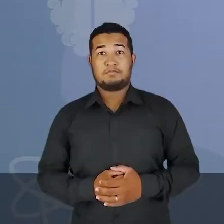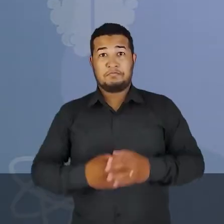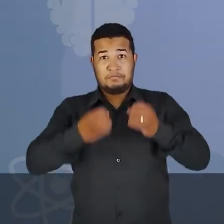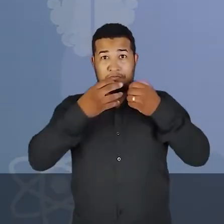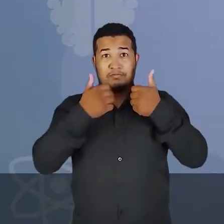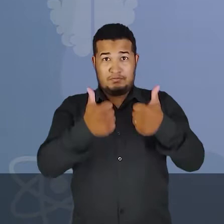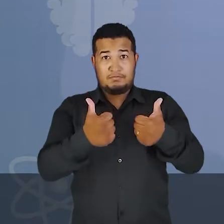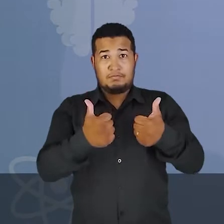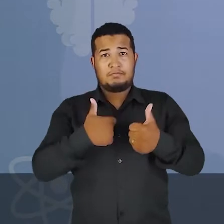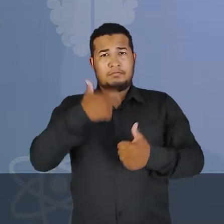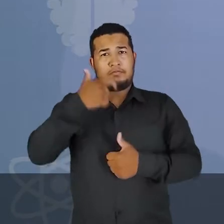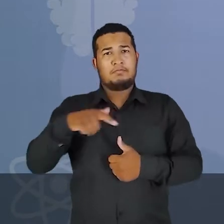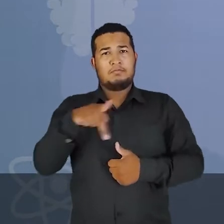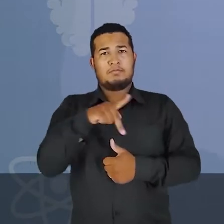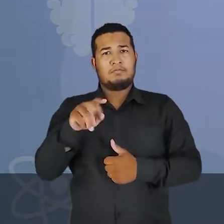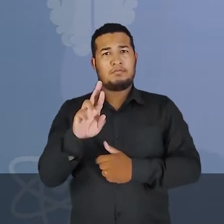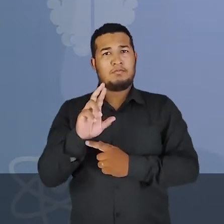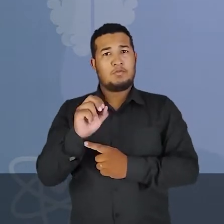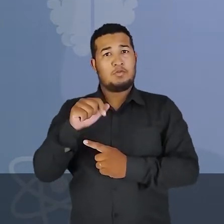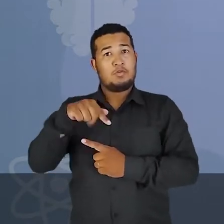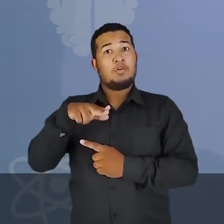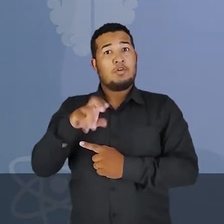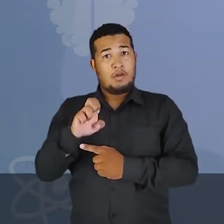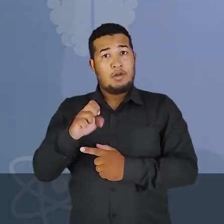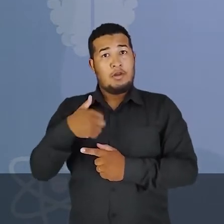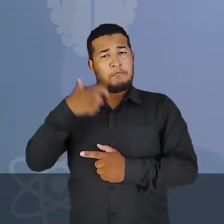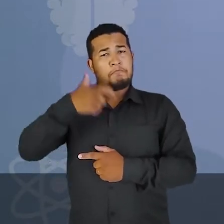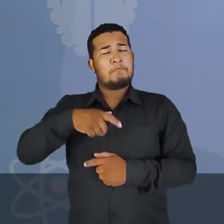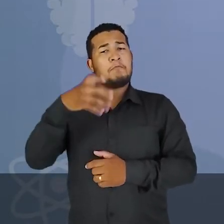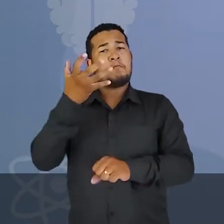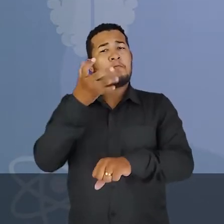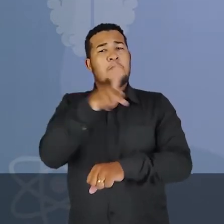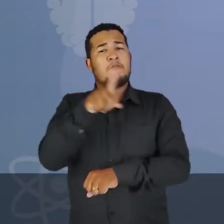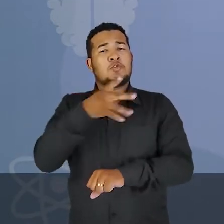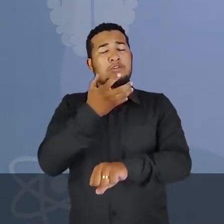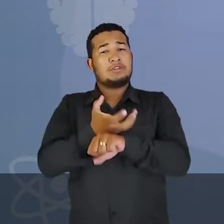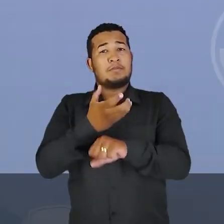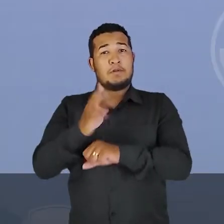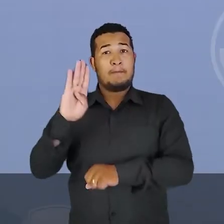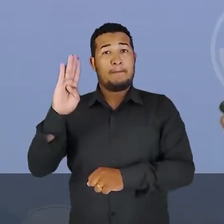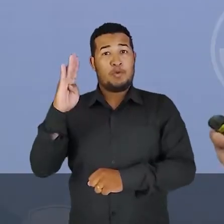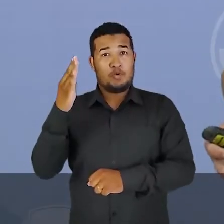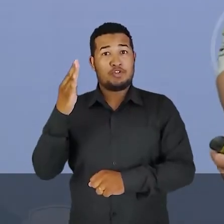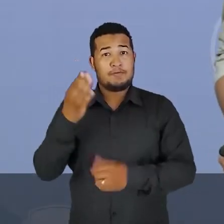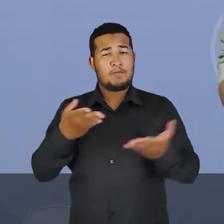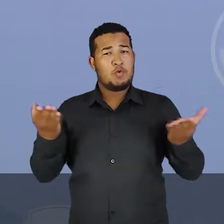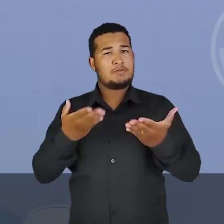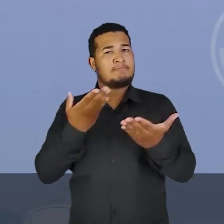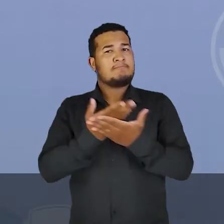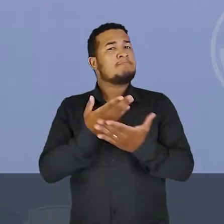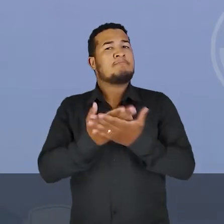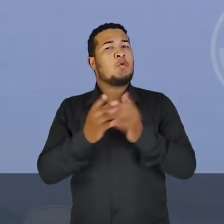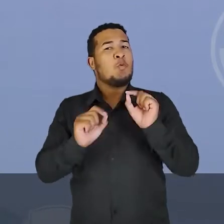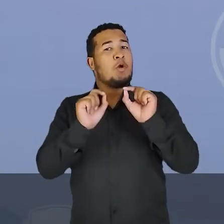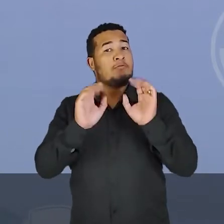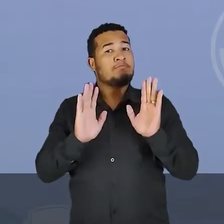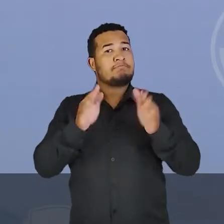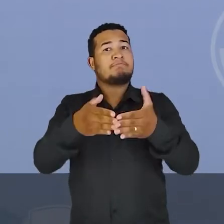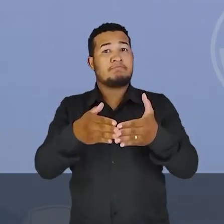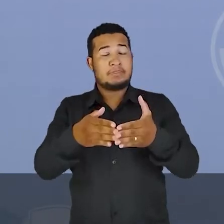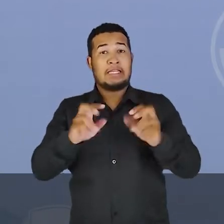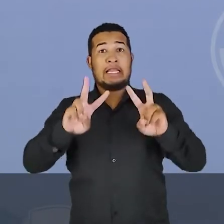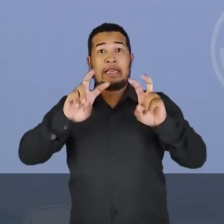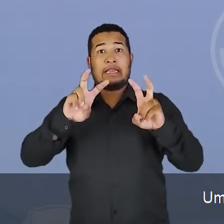Tudo bem, pessoal? Eu sou o professor Roque Alves da Silva Júnior, sou professor de Biologia da Rede Estadual e na aula de hoje nós vamos trabalhar mais um